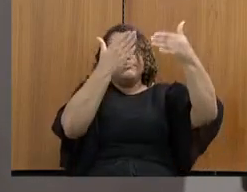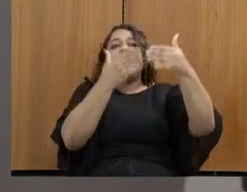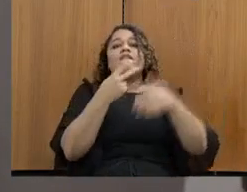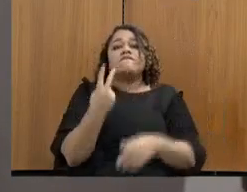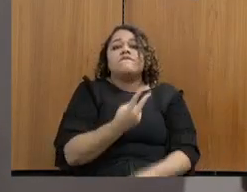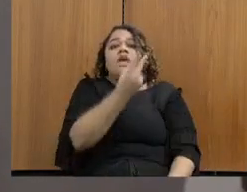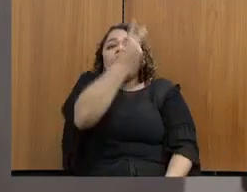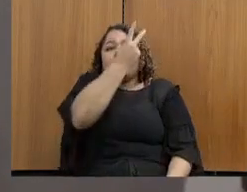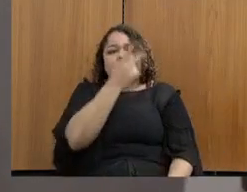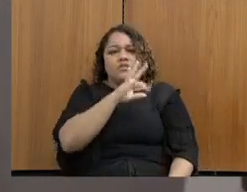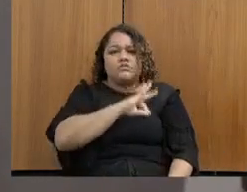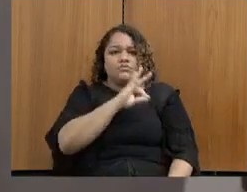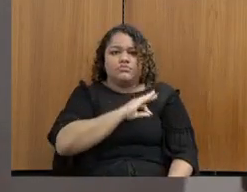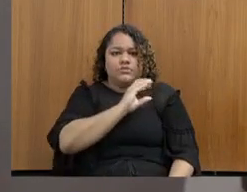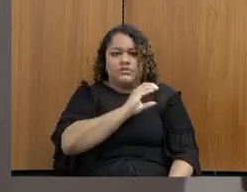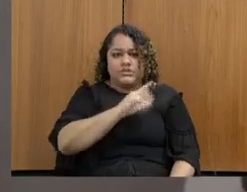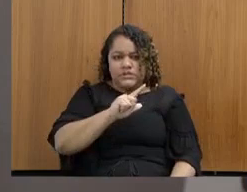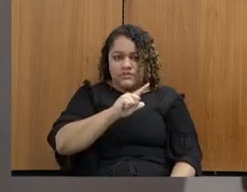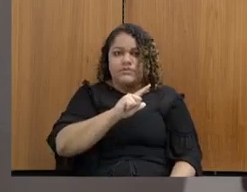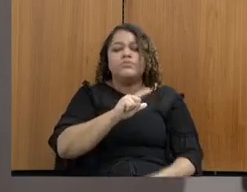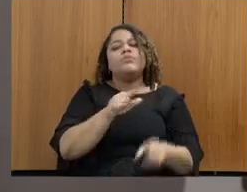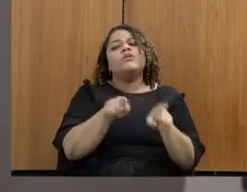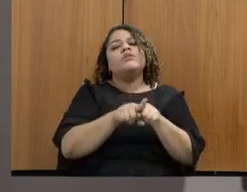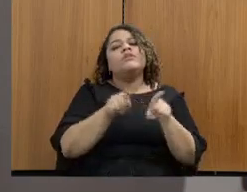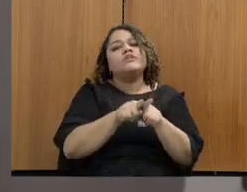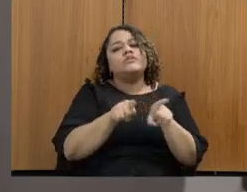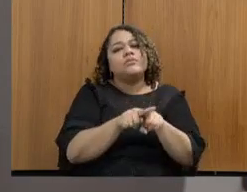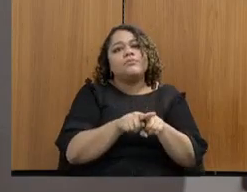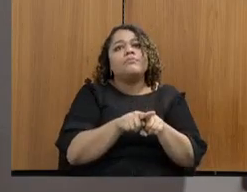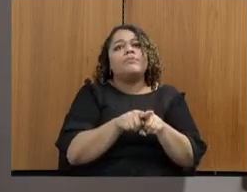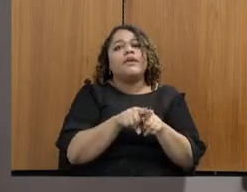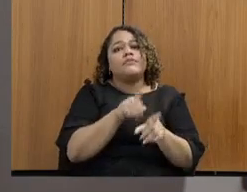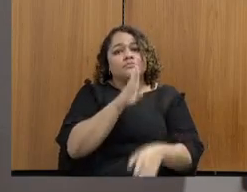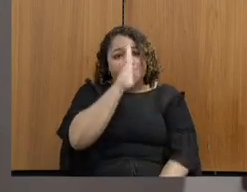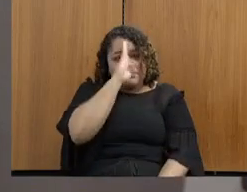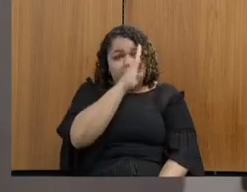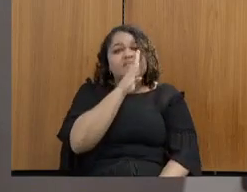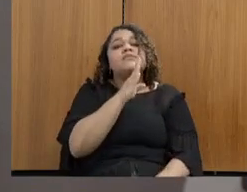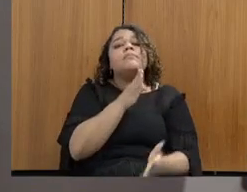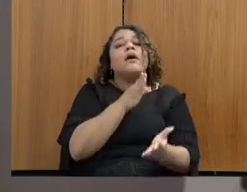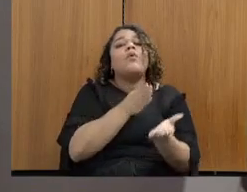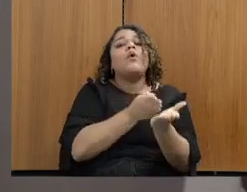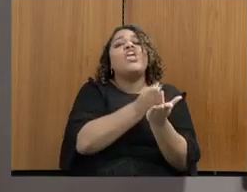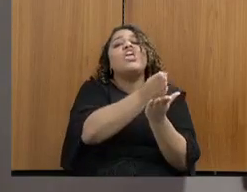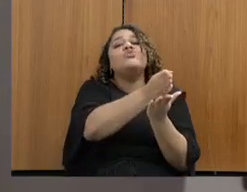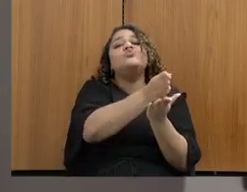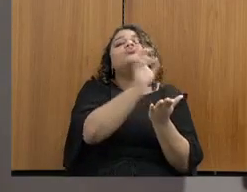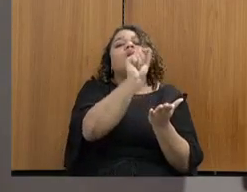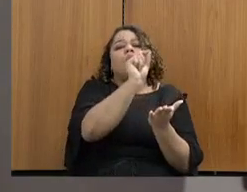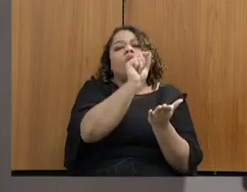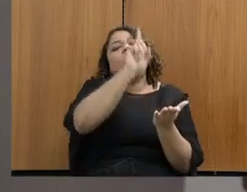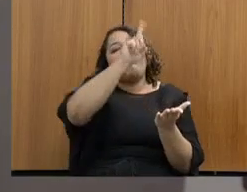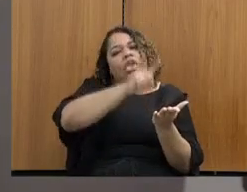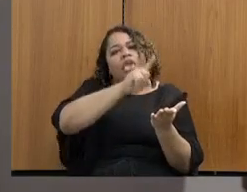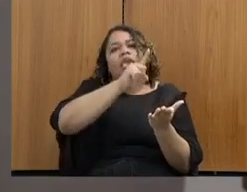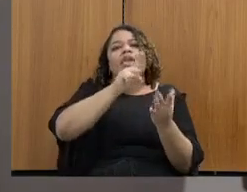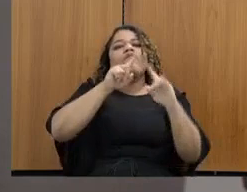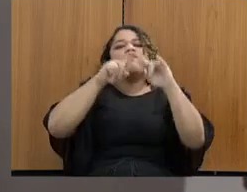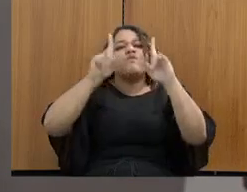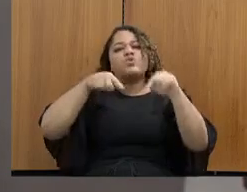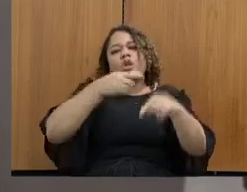e evidentemente dentro de um eixo central que a valorização do Servidor é hoje nós temos é uma série